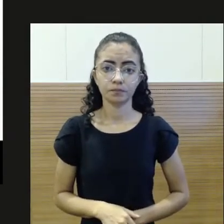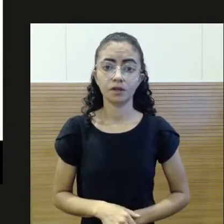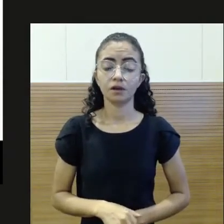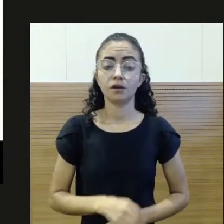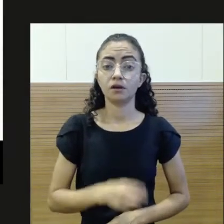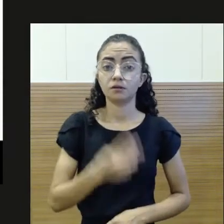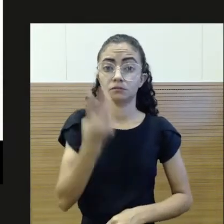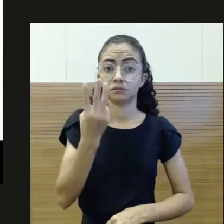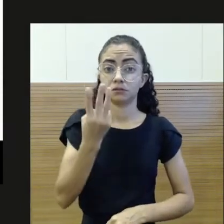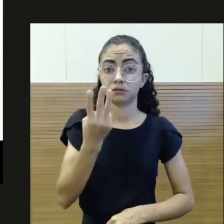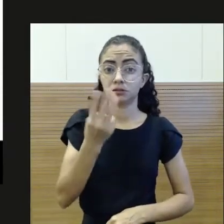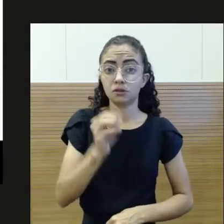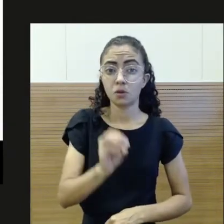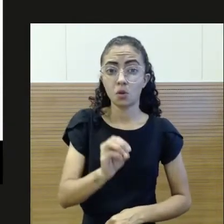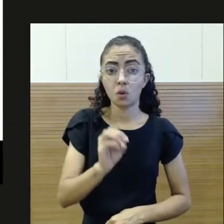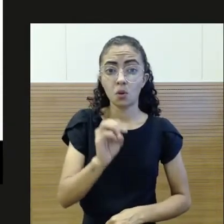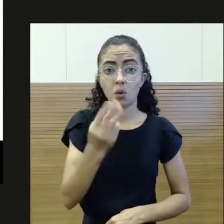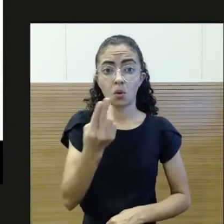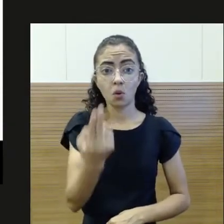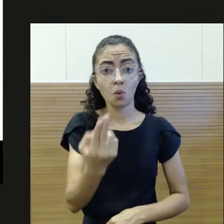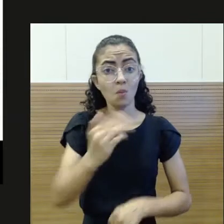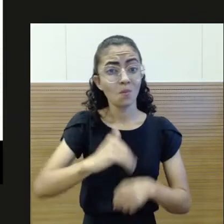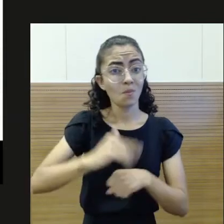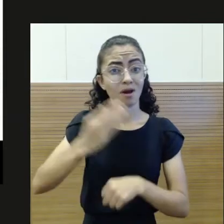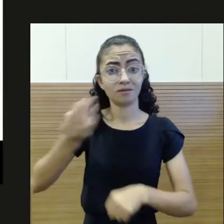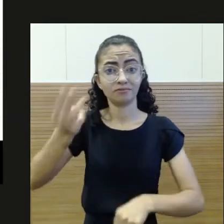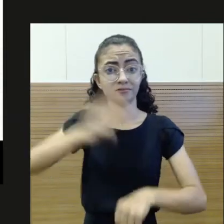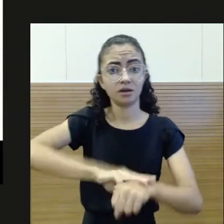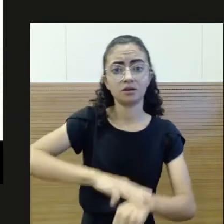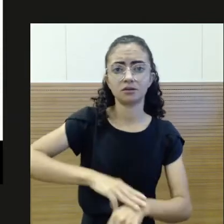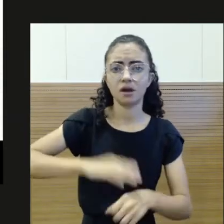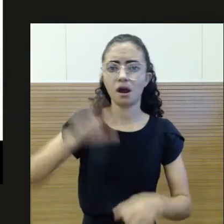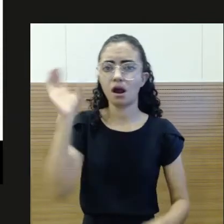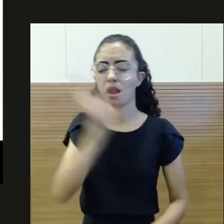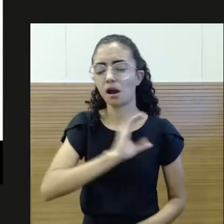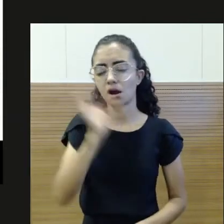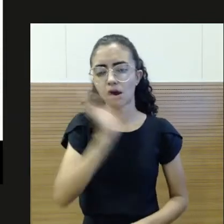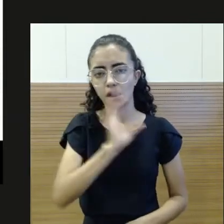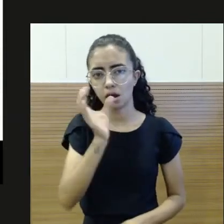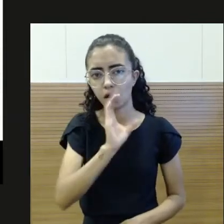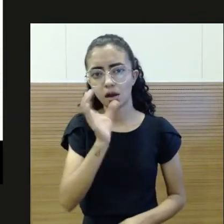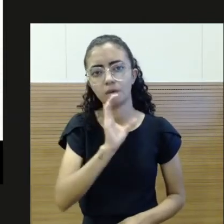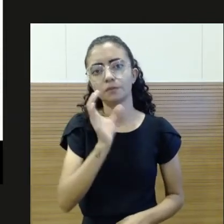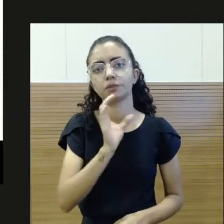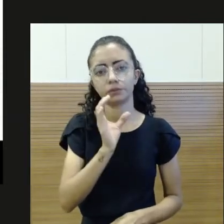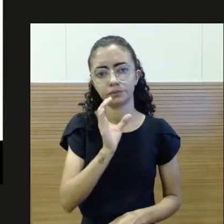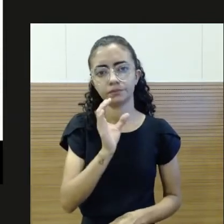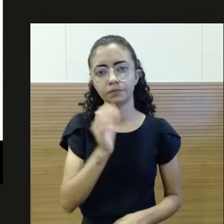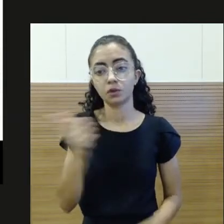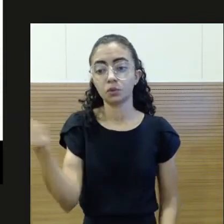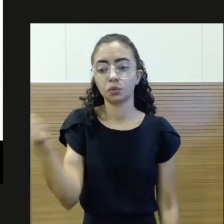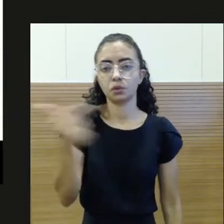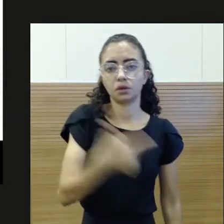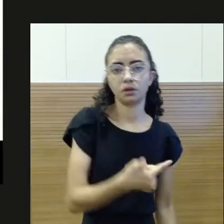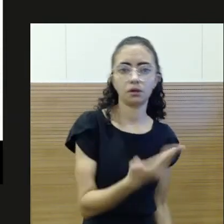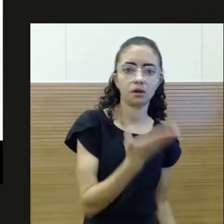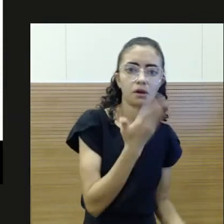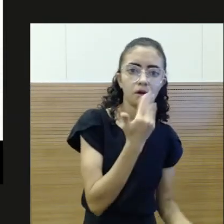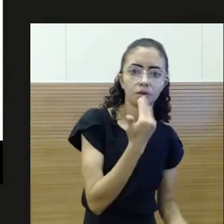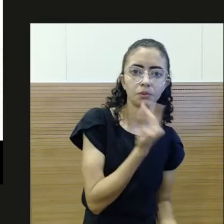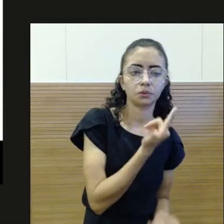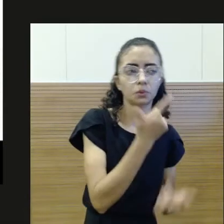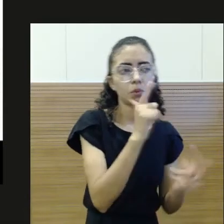mais vezes mais rápido, né, do que o crescimento de outros alimentos e